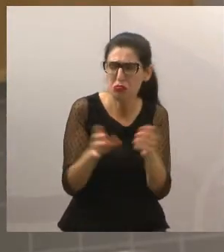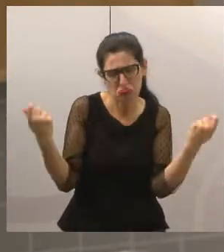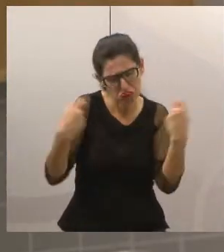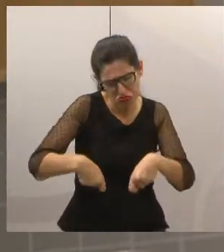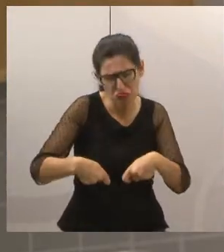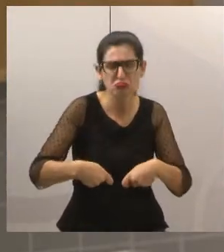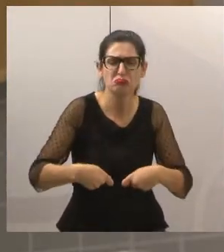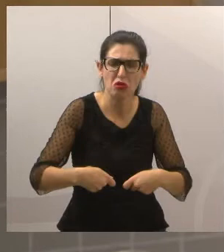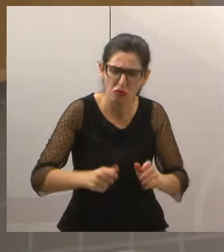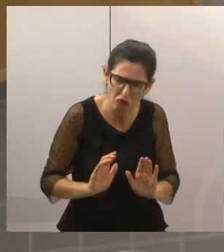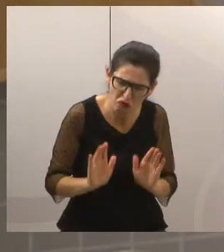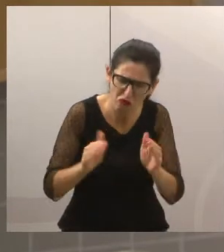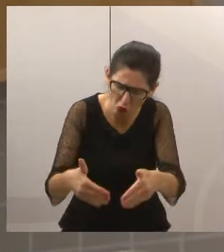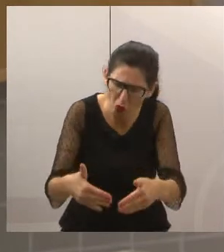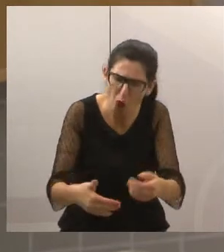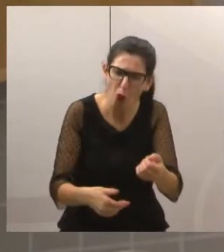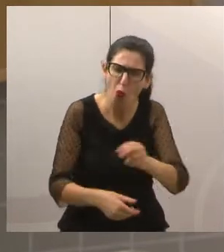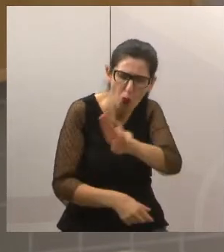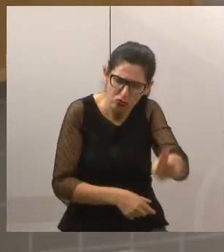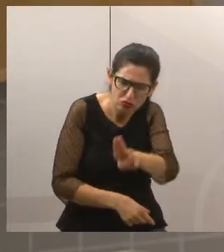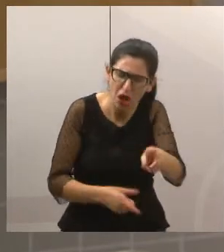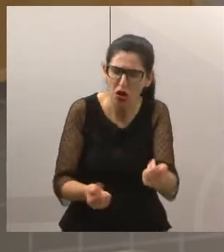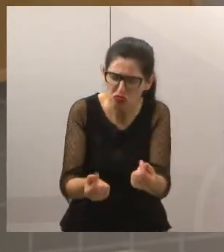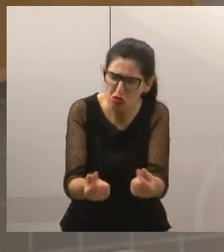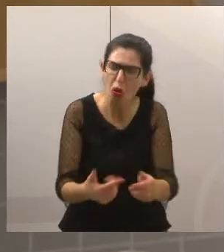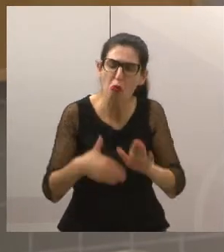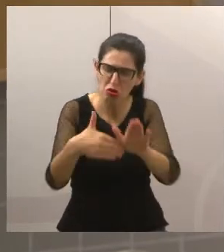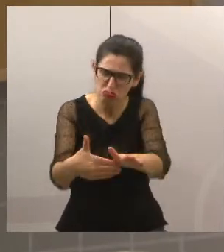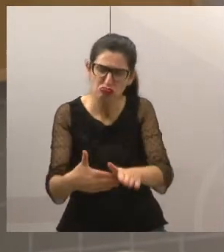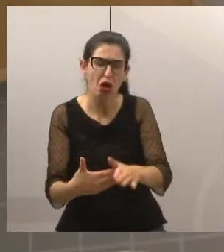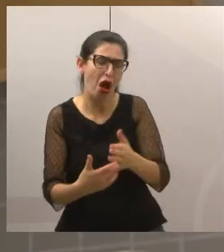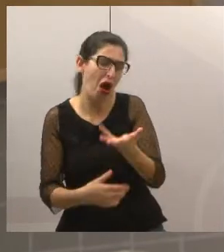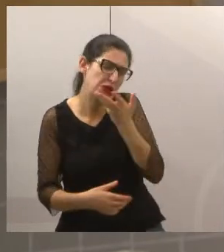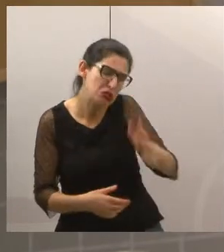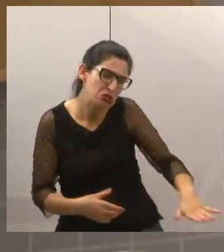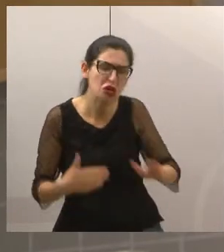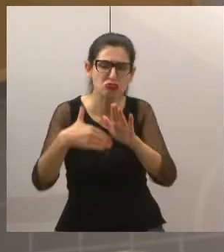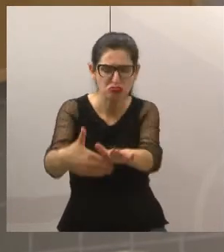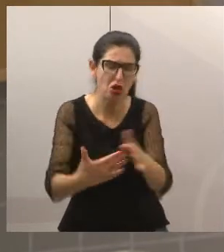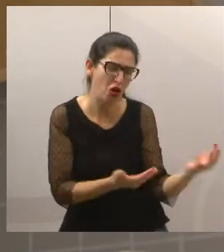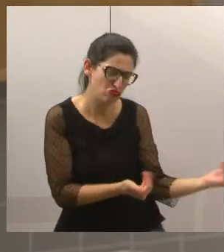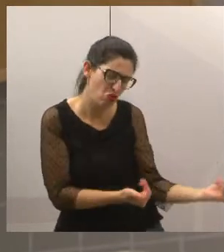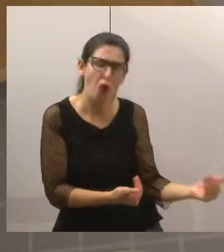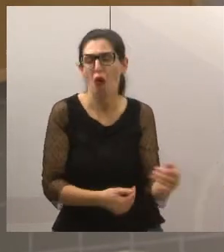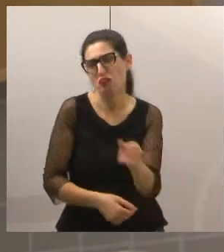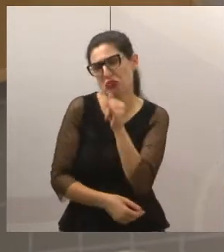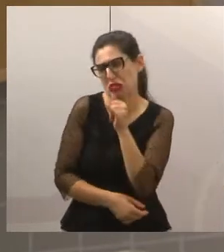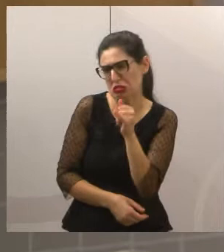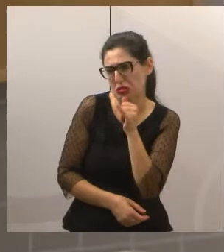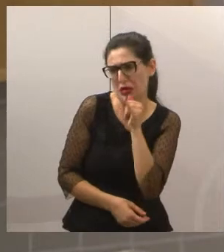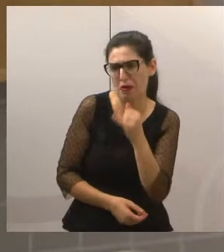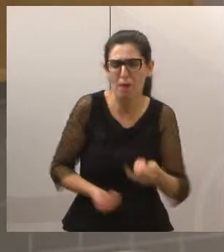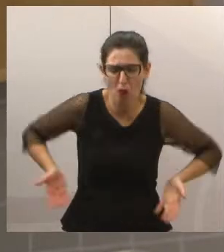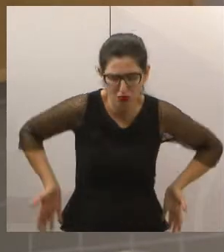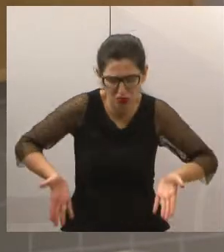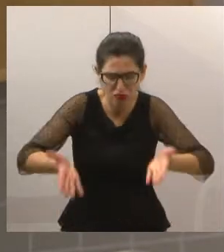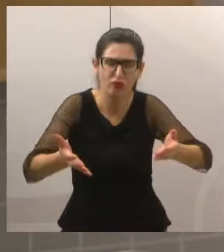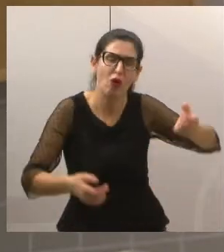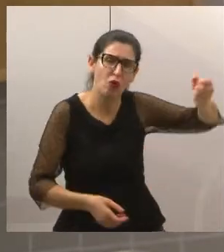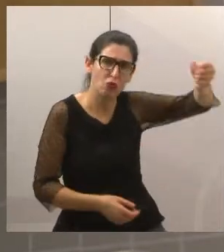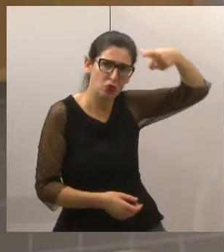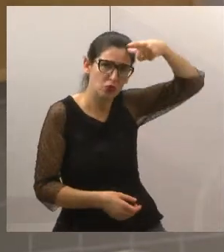obras, né, outras atividades, inclusive sociais. Só que a gente já está no momento onde que a gente já está com um orçamento